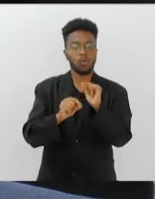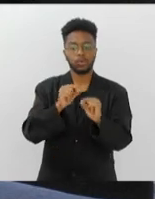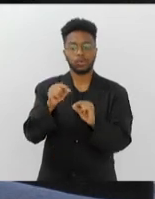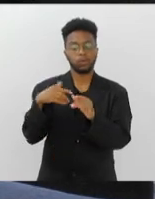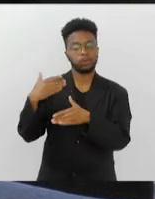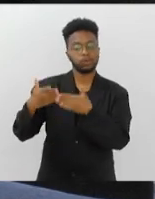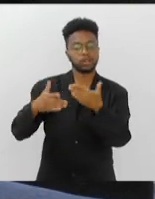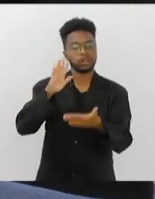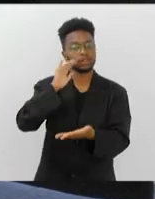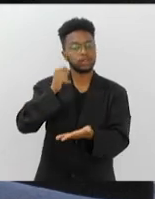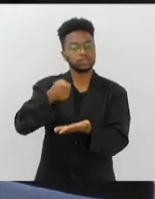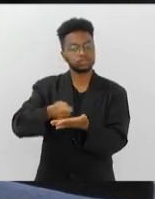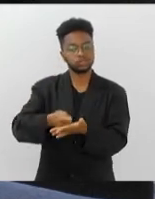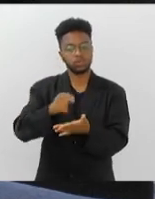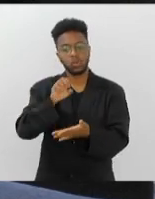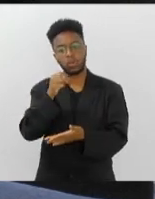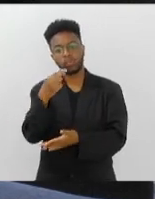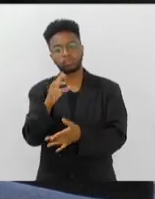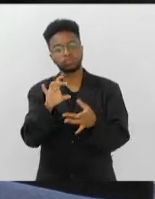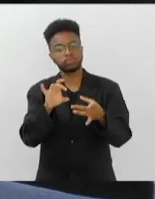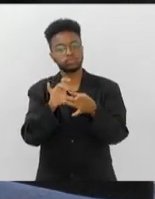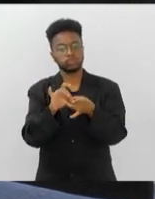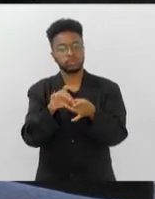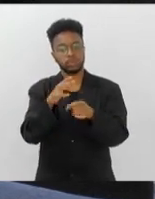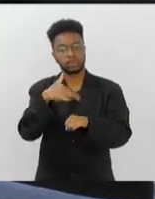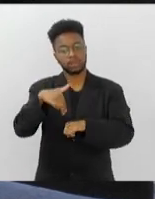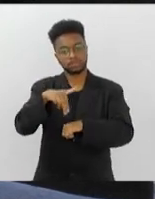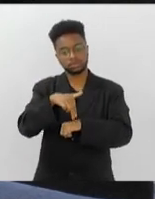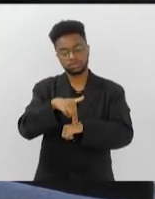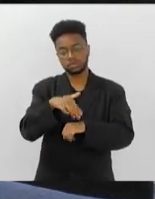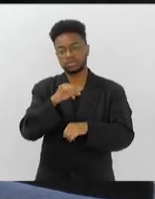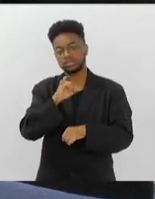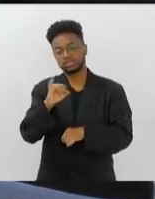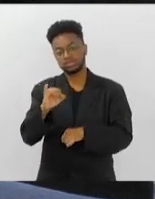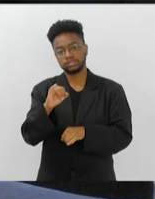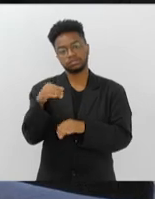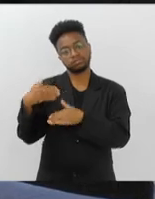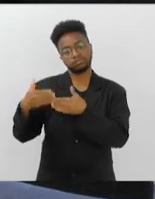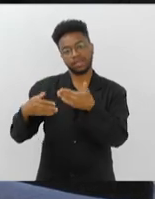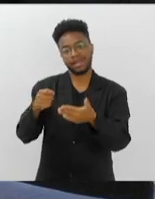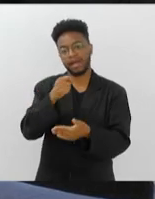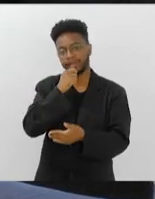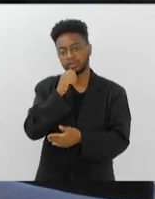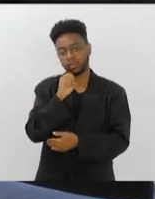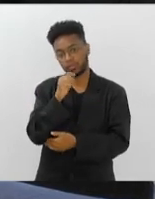decidiu isso, se está em fase recursal, se não está. E